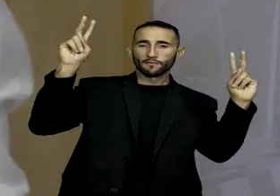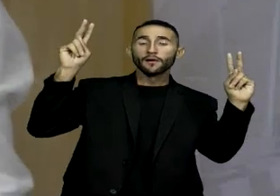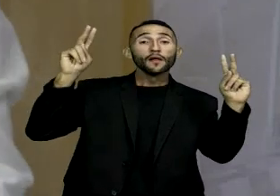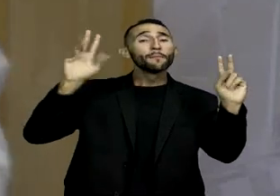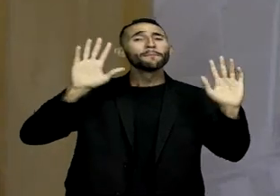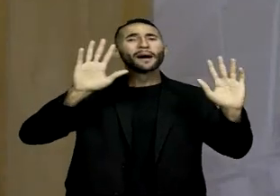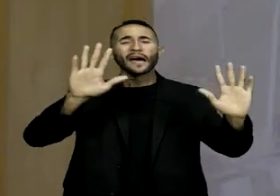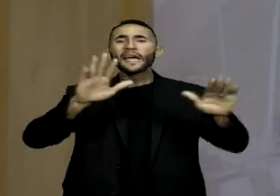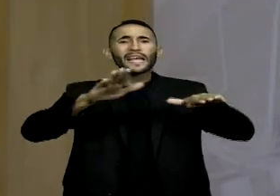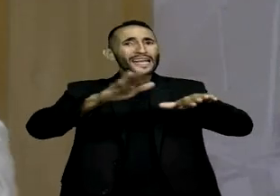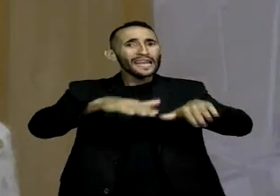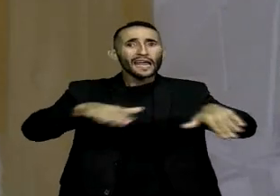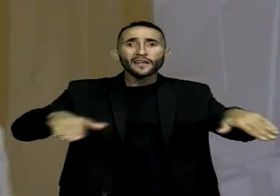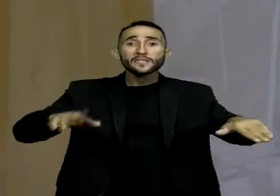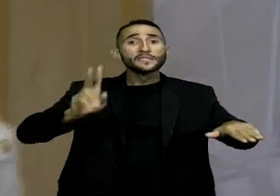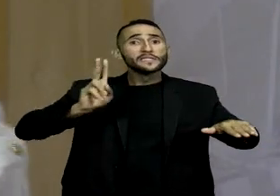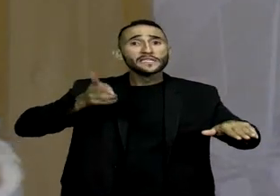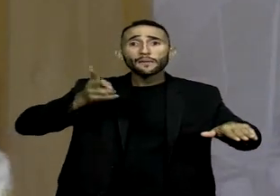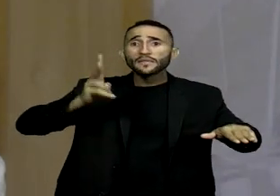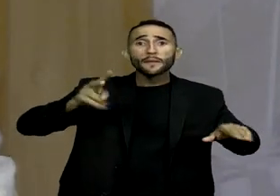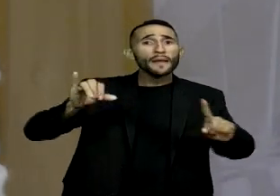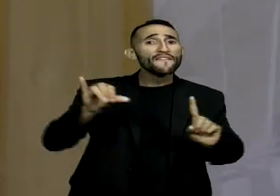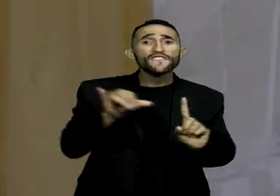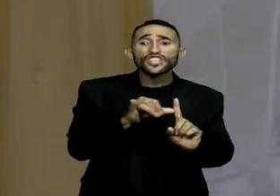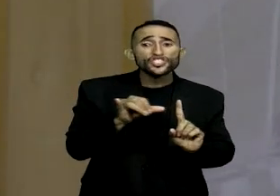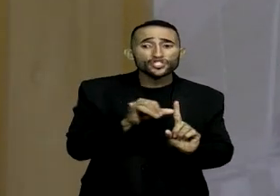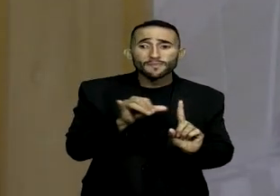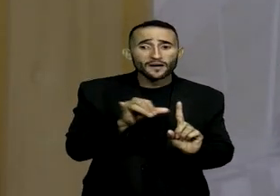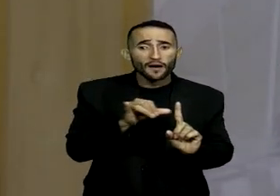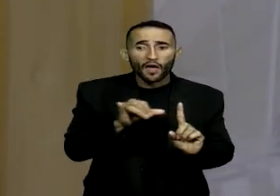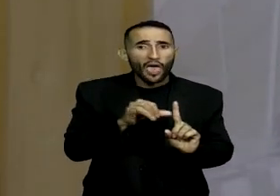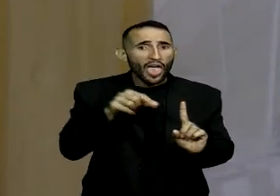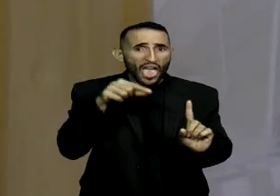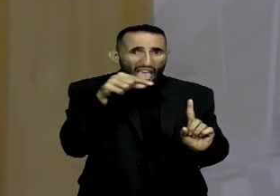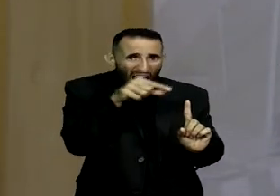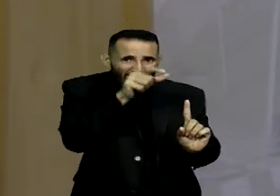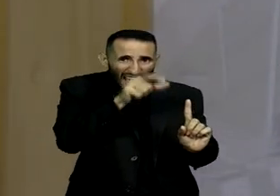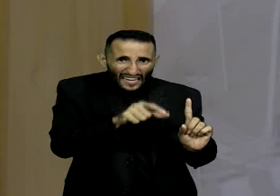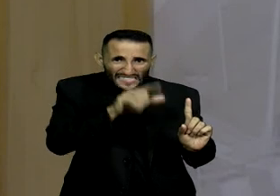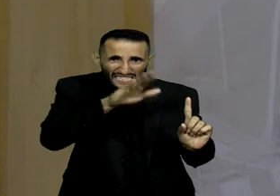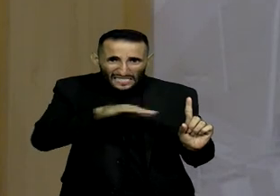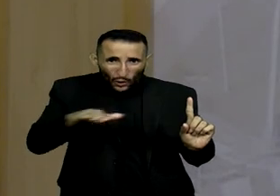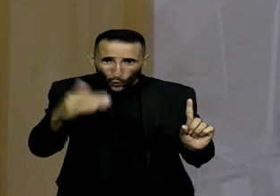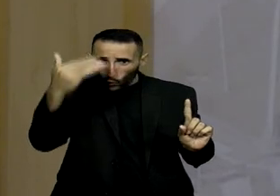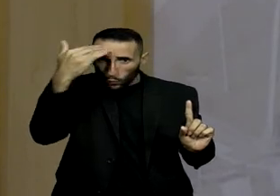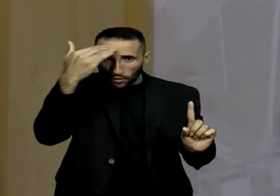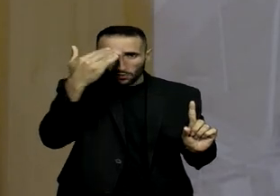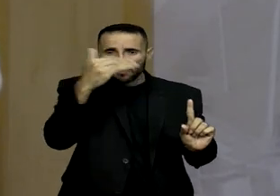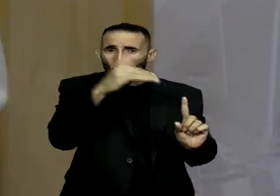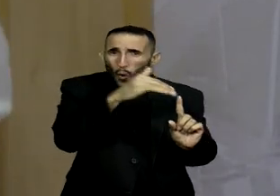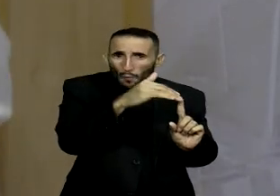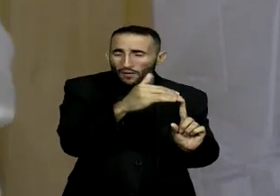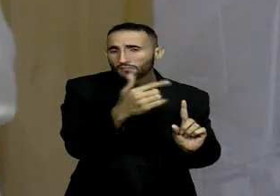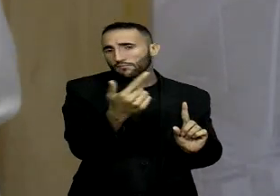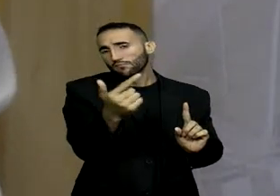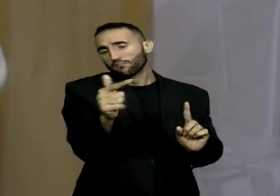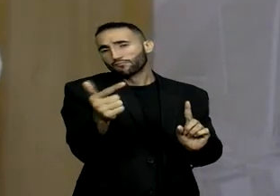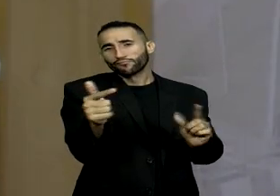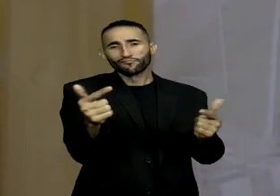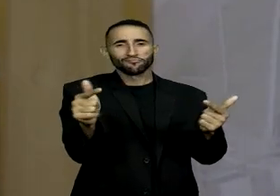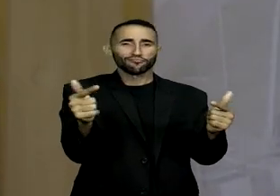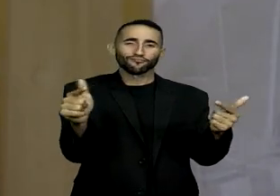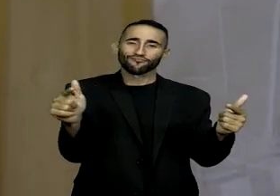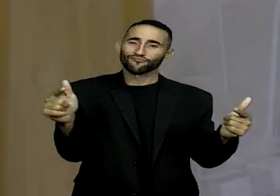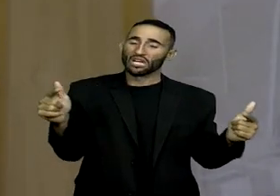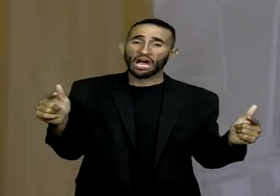existe nada, não existe nenhum critério que a faça culpada. E vindo principalmente de um púlpito. E às vezes, assim, eu